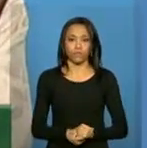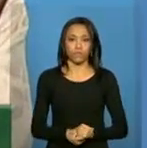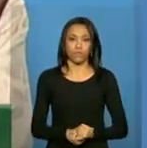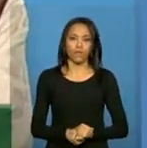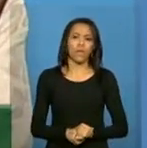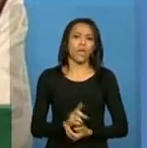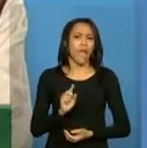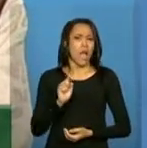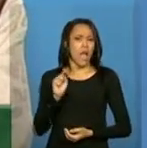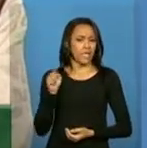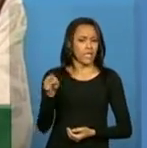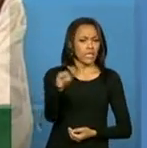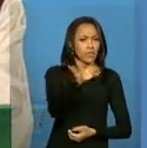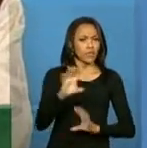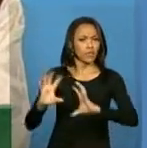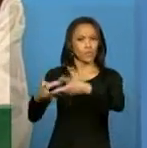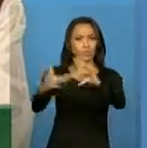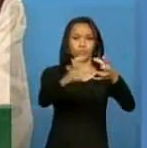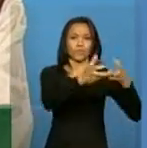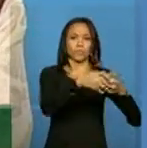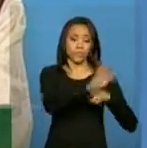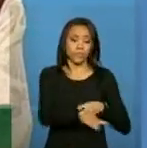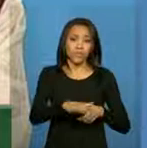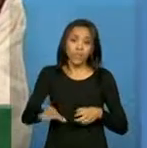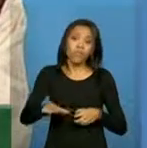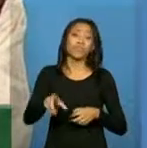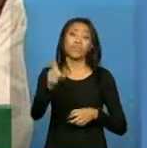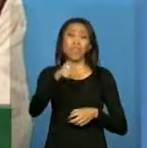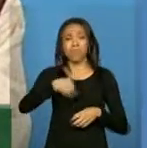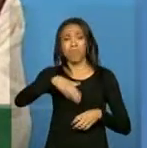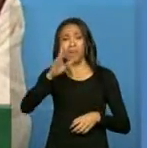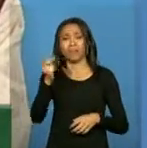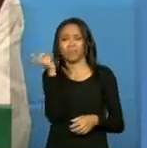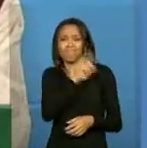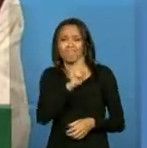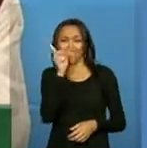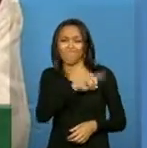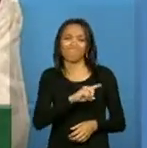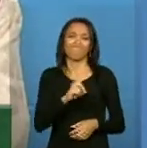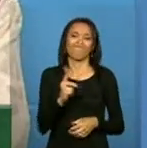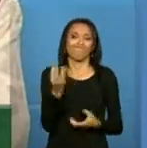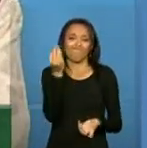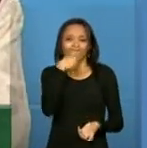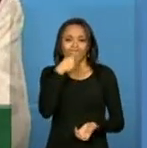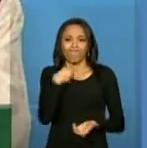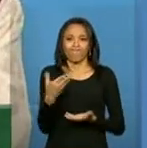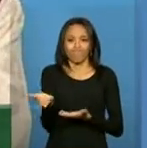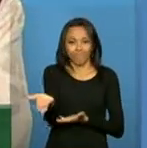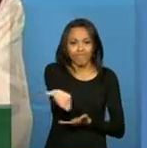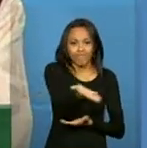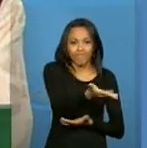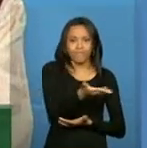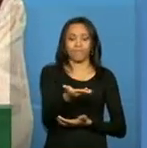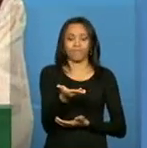Aqueles grupos de crianças e da população que são mais marginalizados, mais vulneráveis.